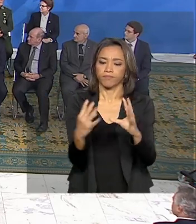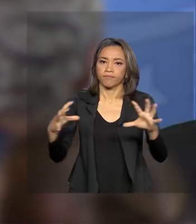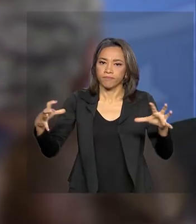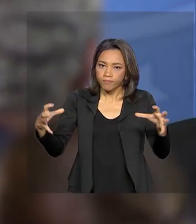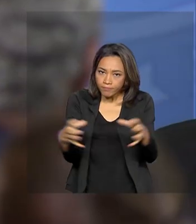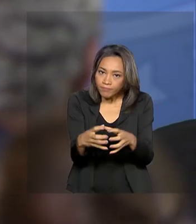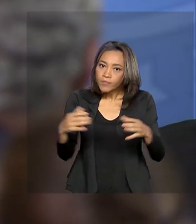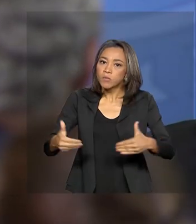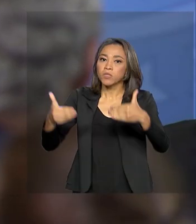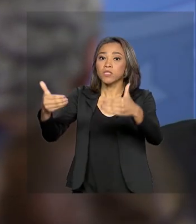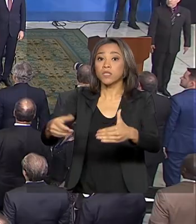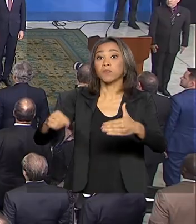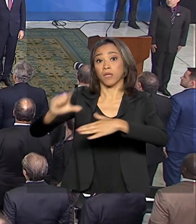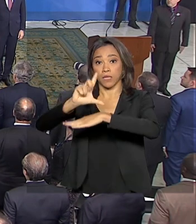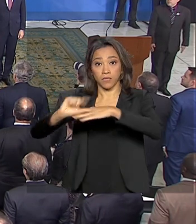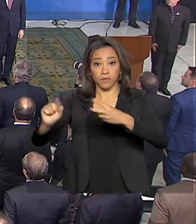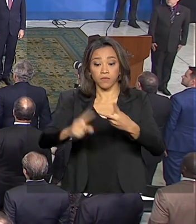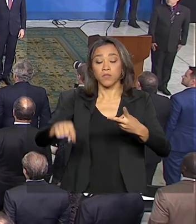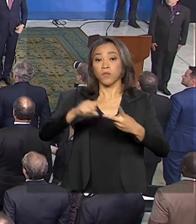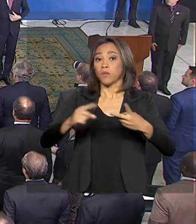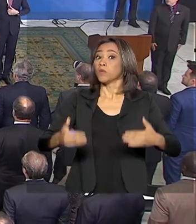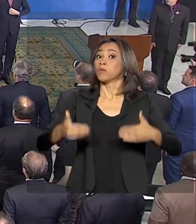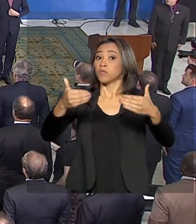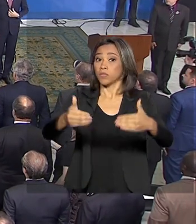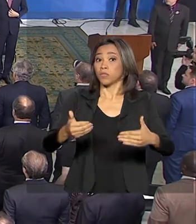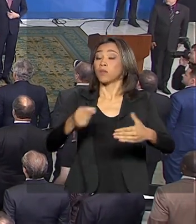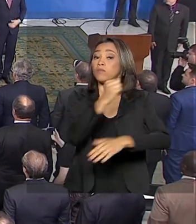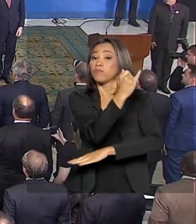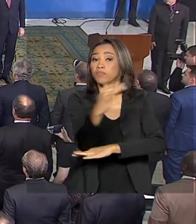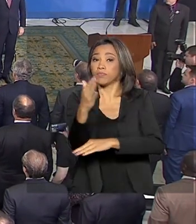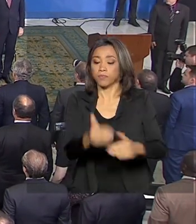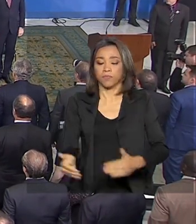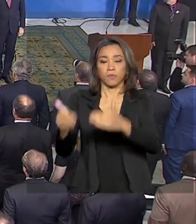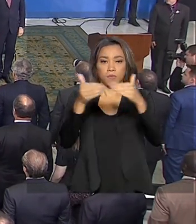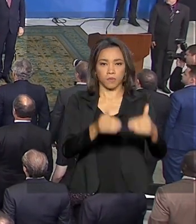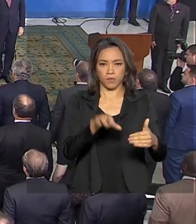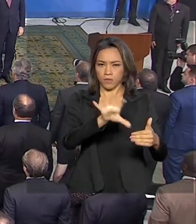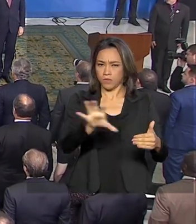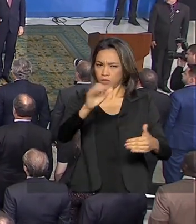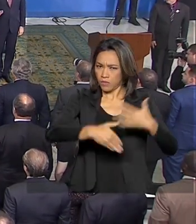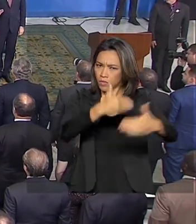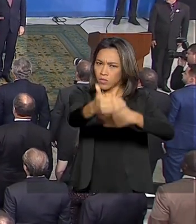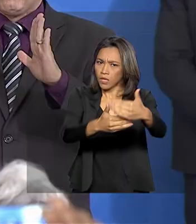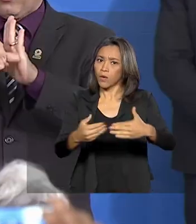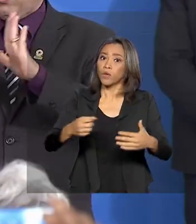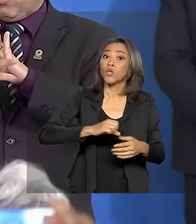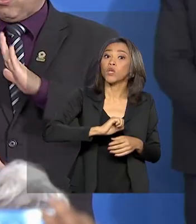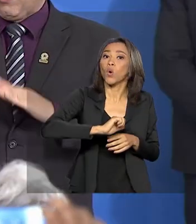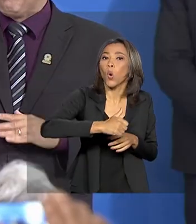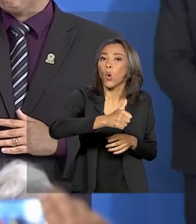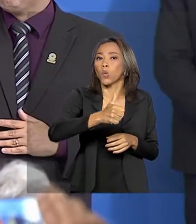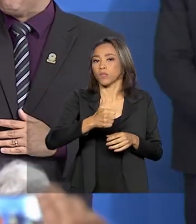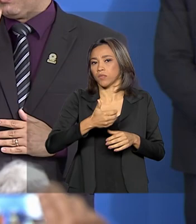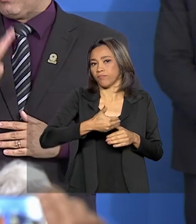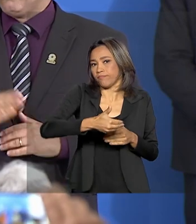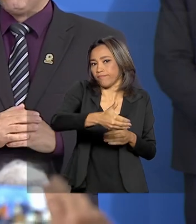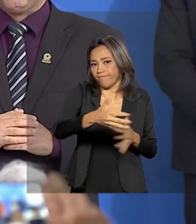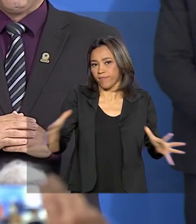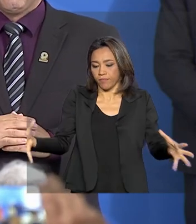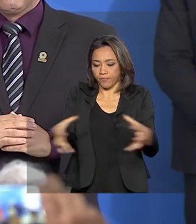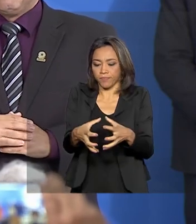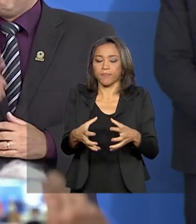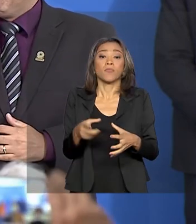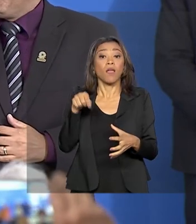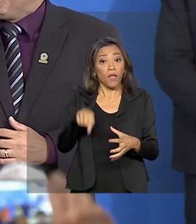ministérios como a Casa Civil, o Meio Ambiente, o Desenvolvimento Regional e outras 11 pastas. O vice-presidente Hamilton